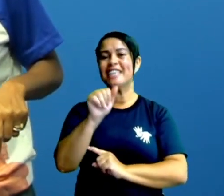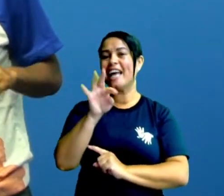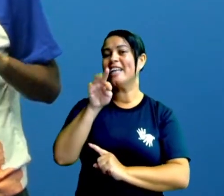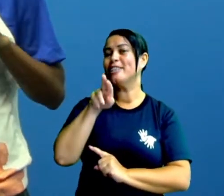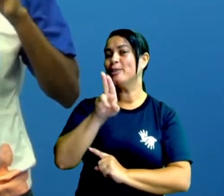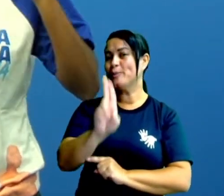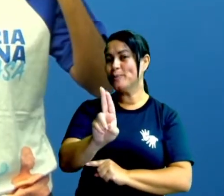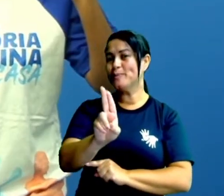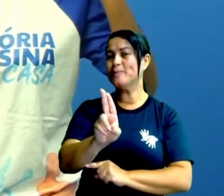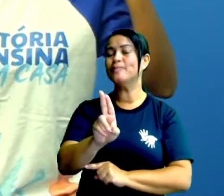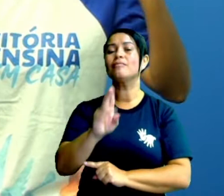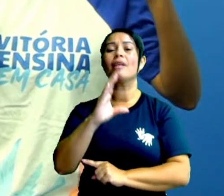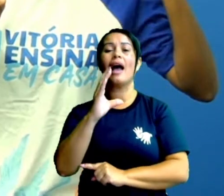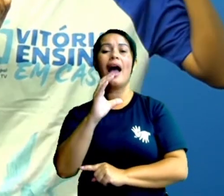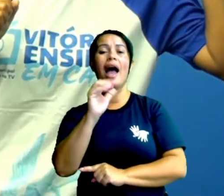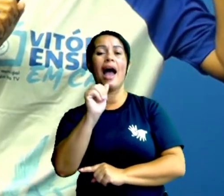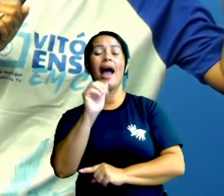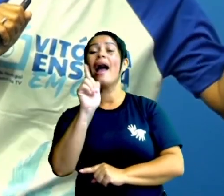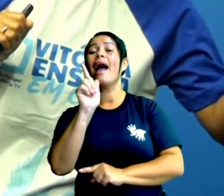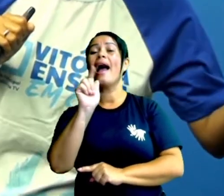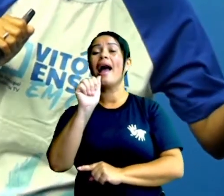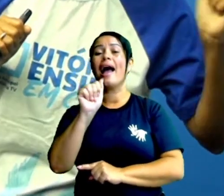tatu canguru